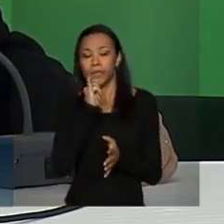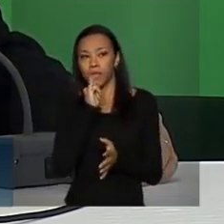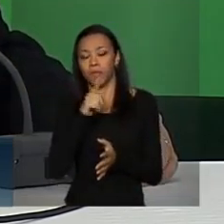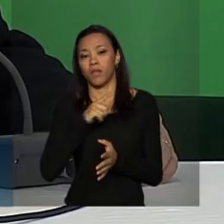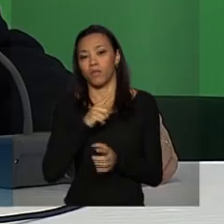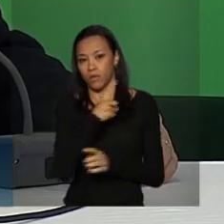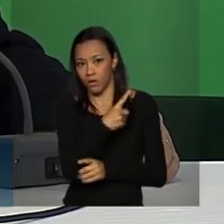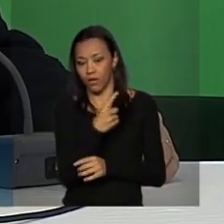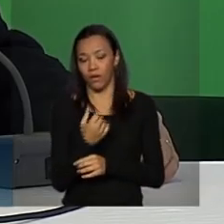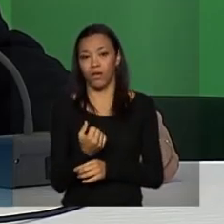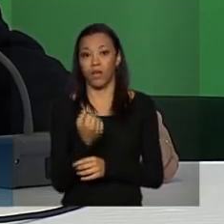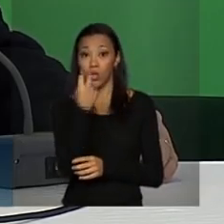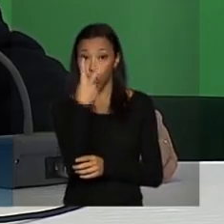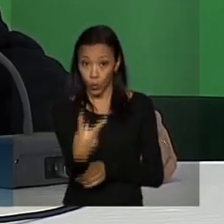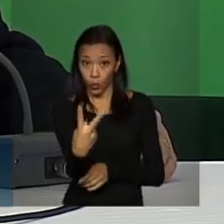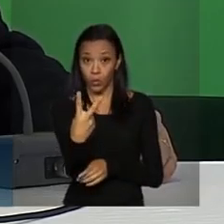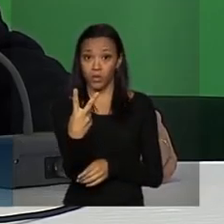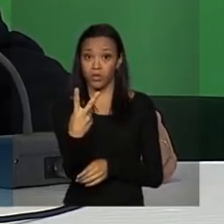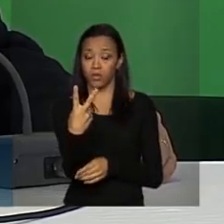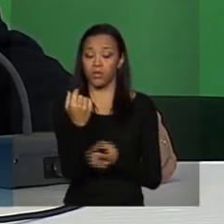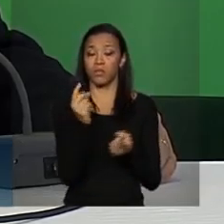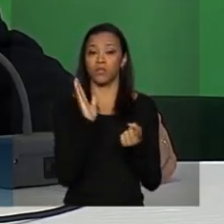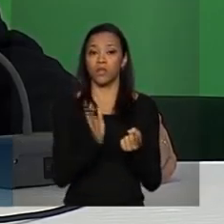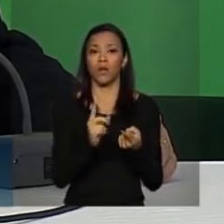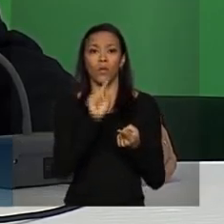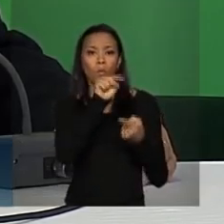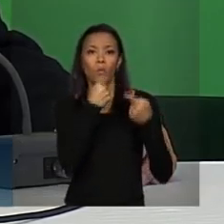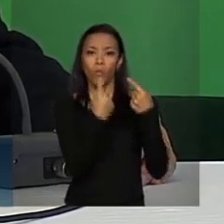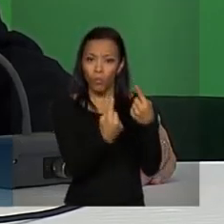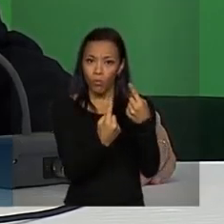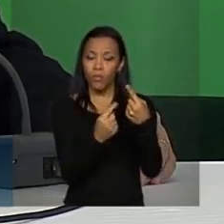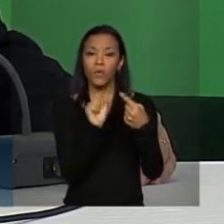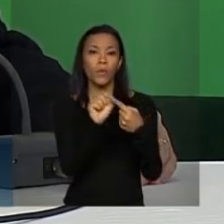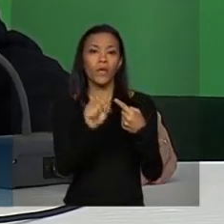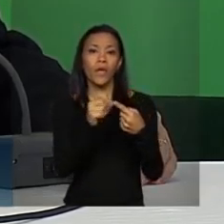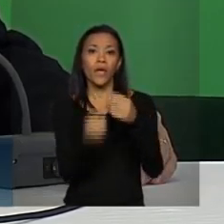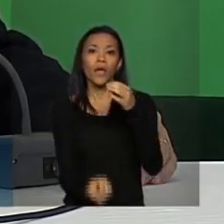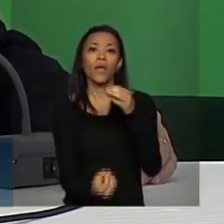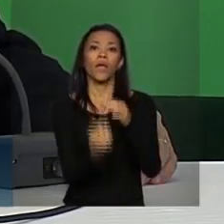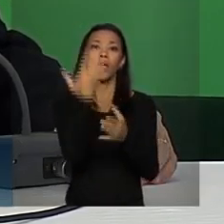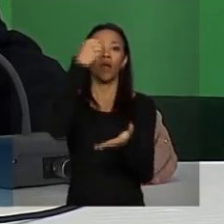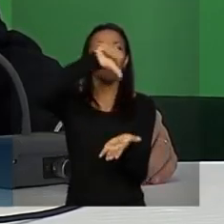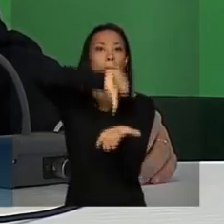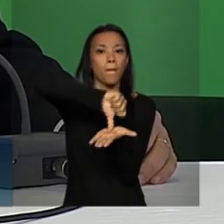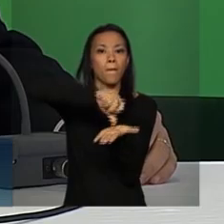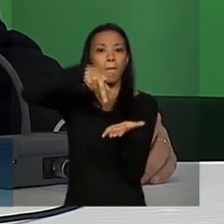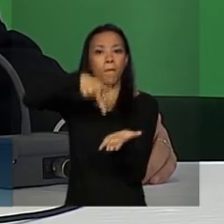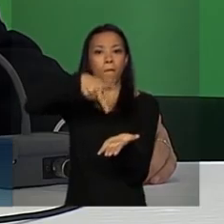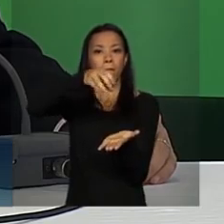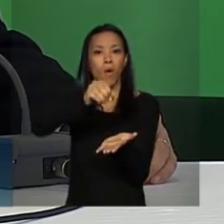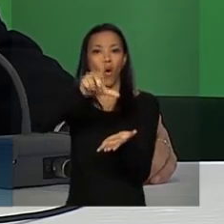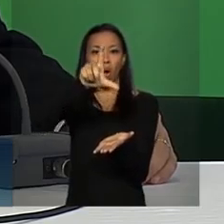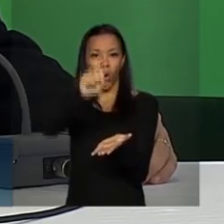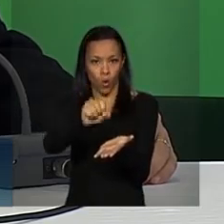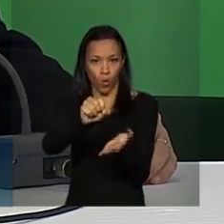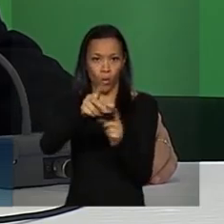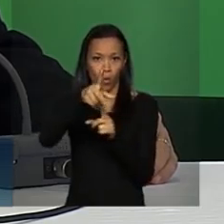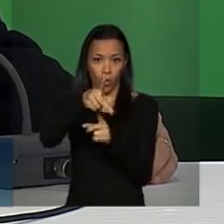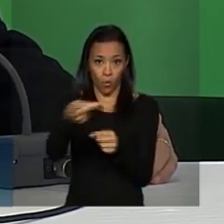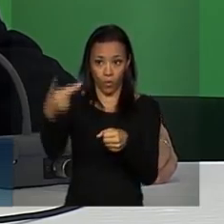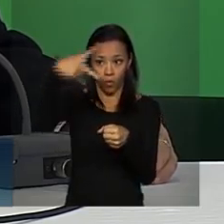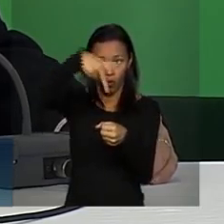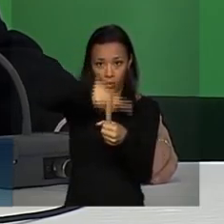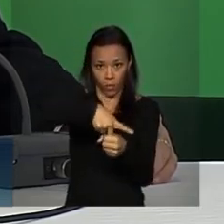exemplo, duas grandes iniciativas. Uma, a iniciativa de um polo petroquímico, que é uma associação entre